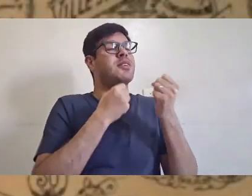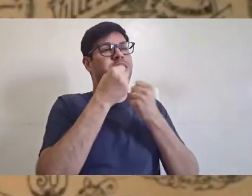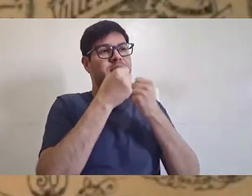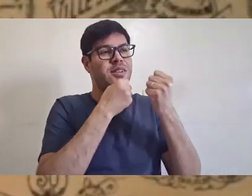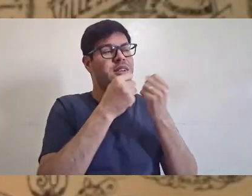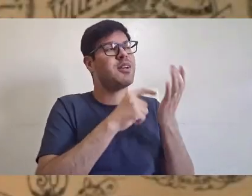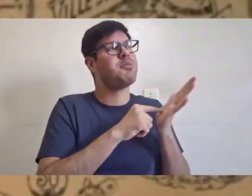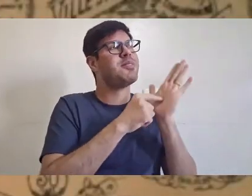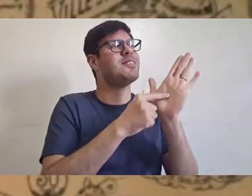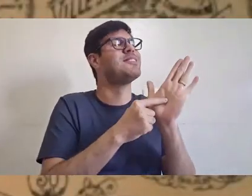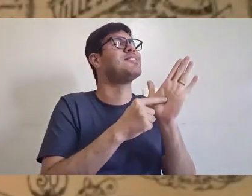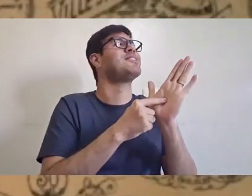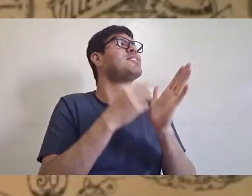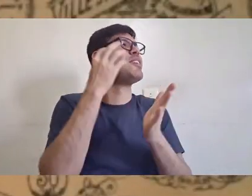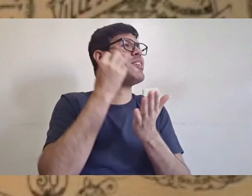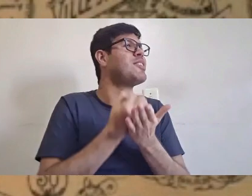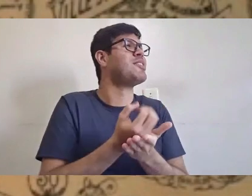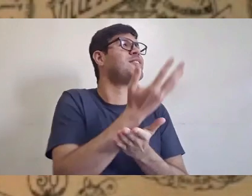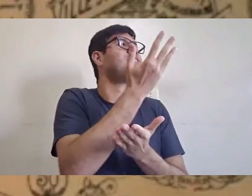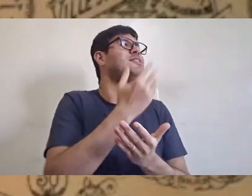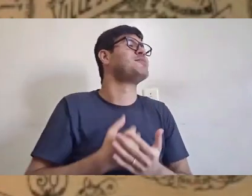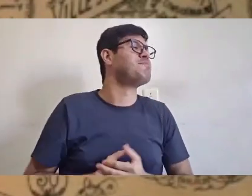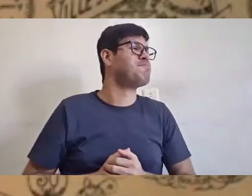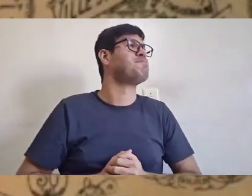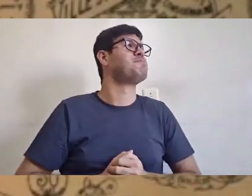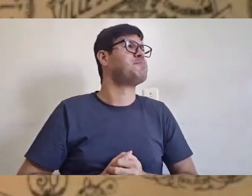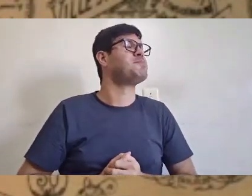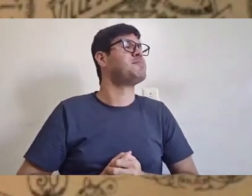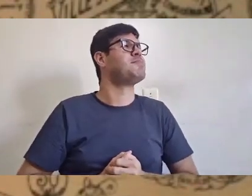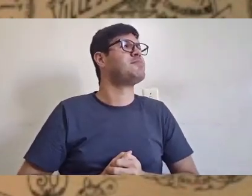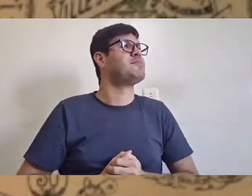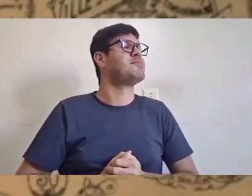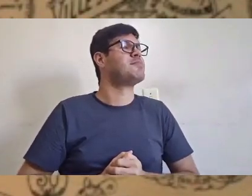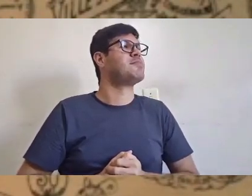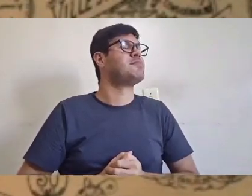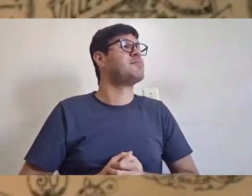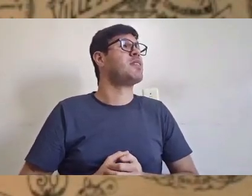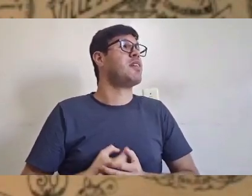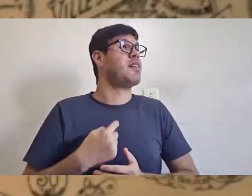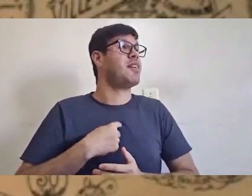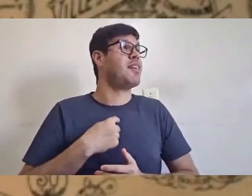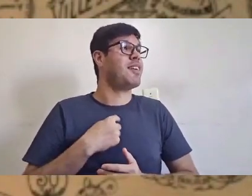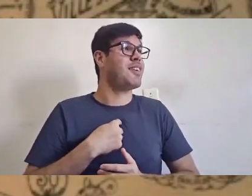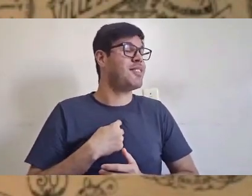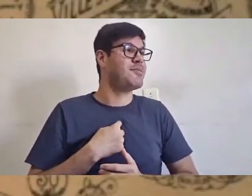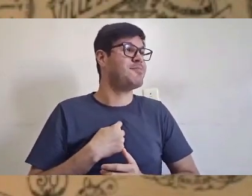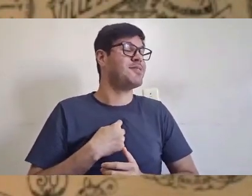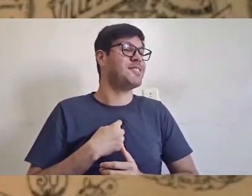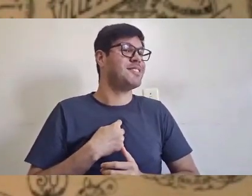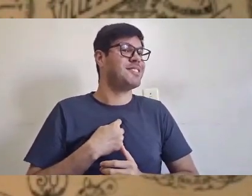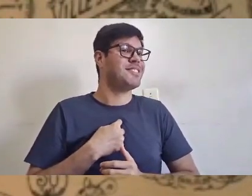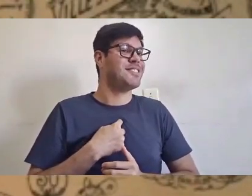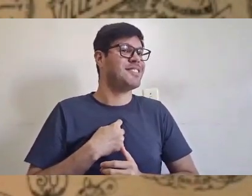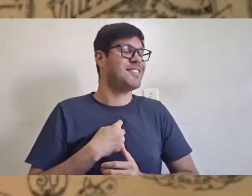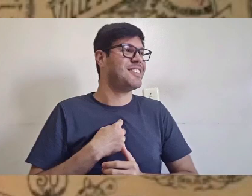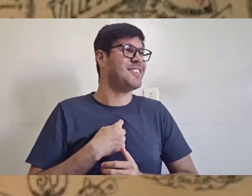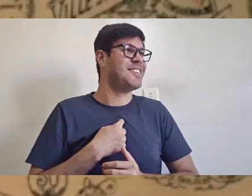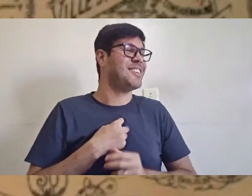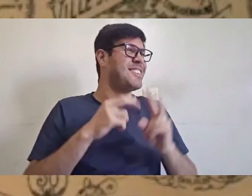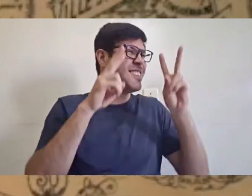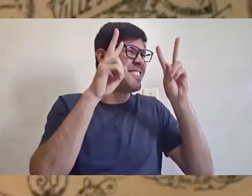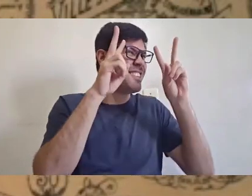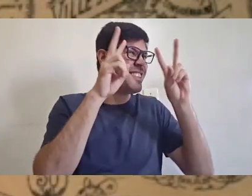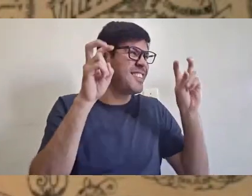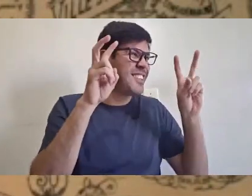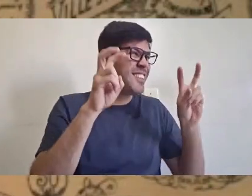aí pela produção e apresentação desse podcast. Eu não sou muito afeito a